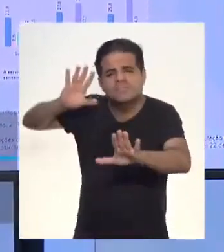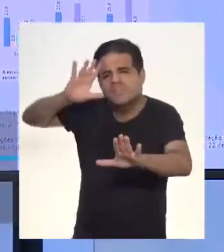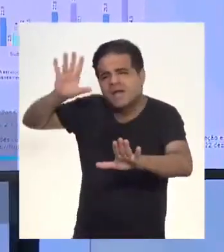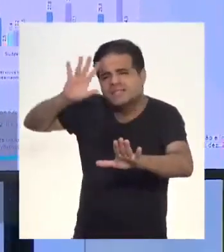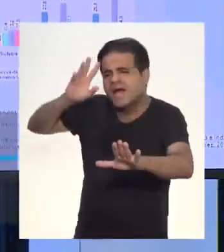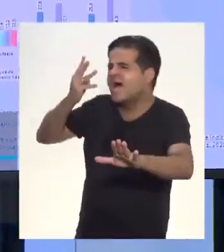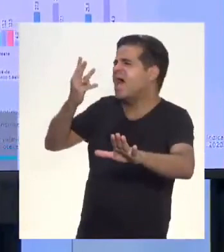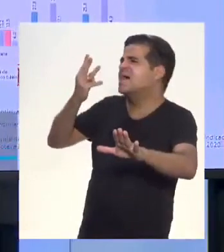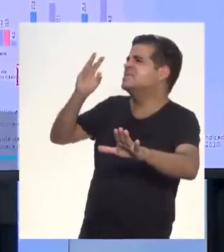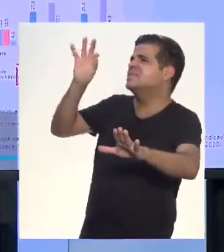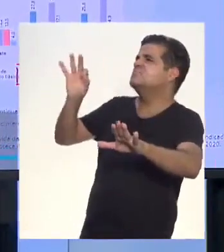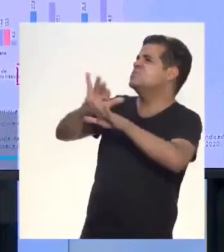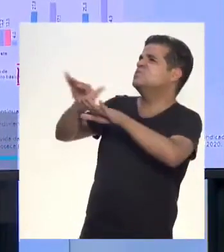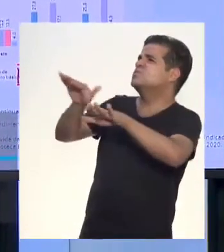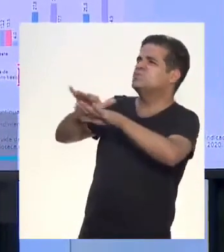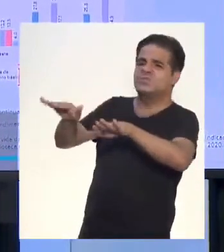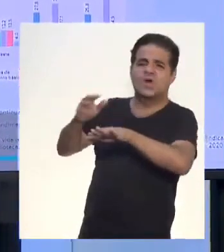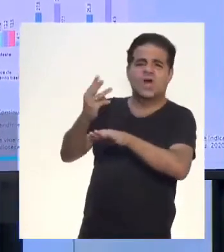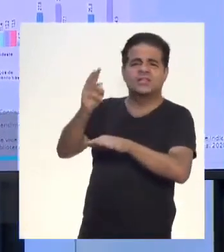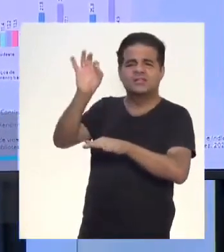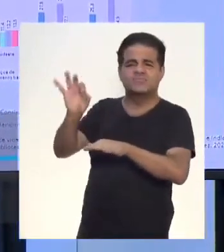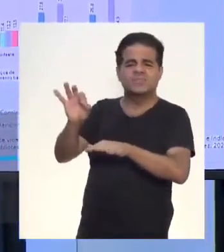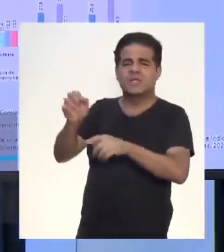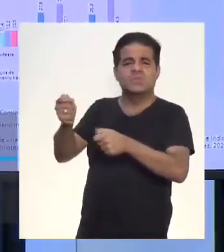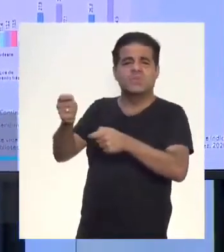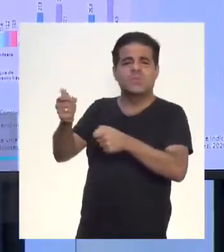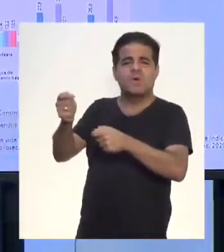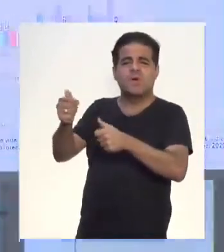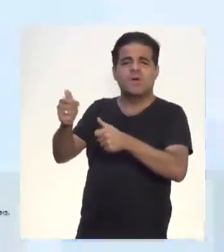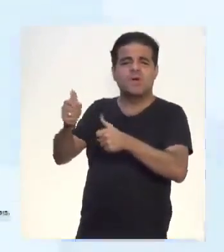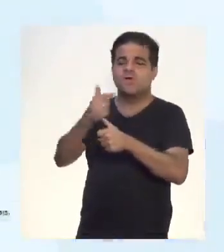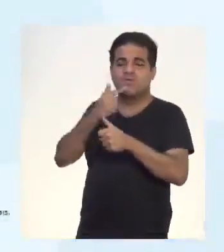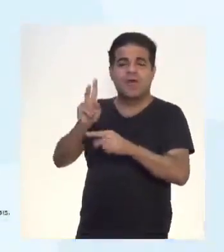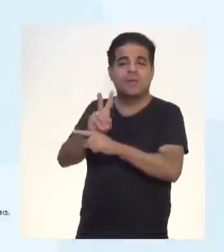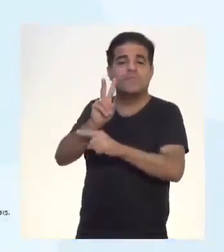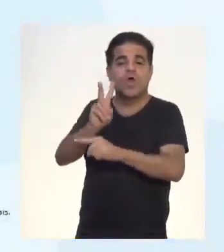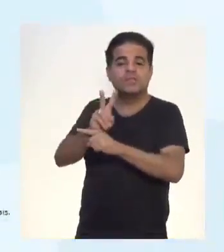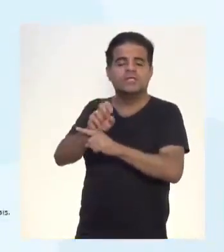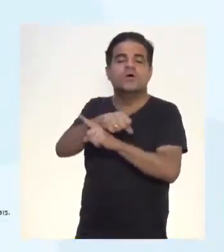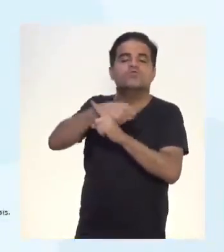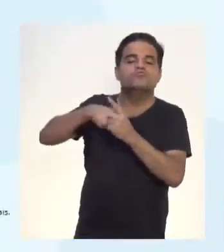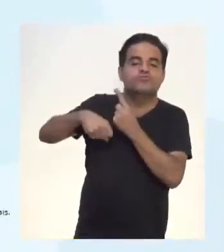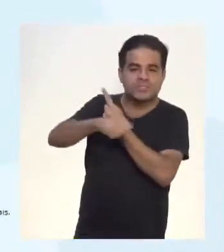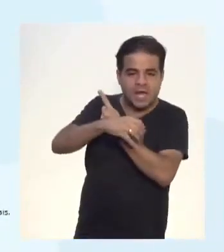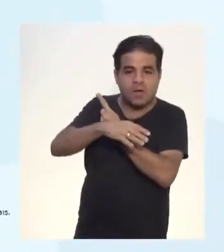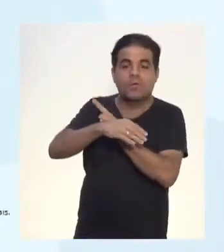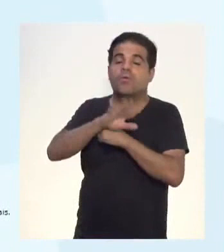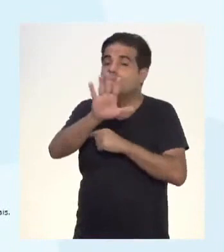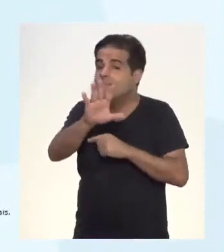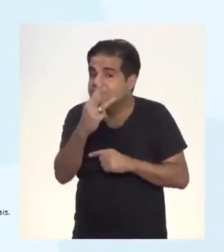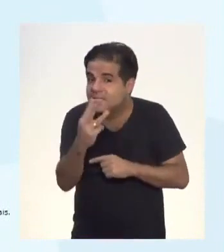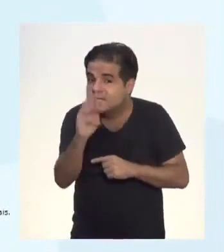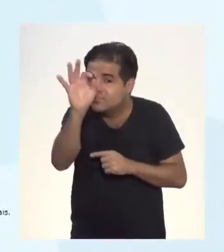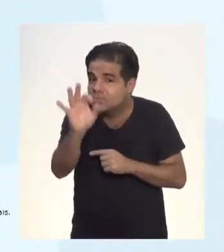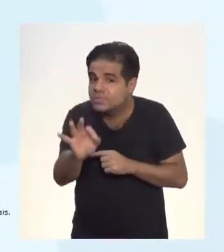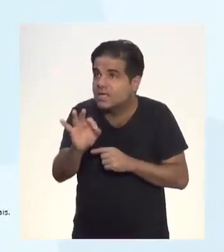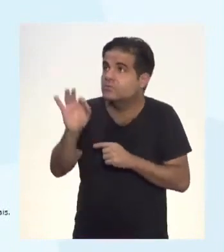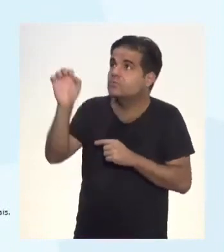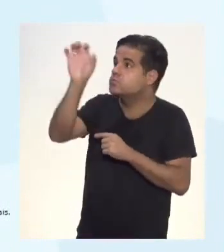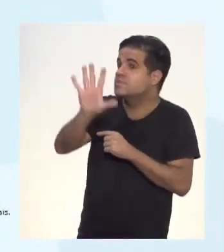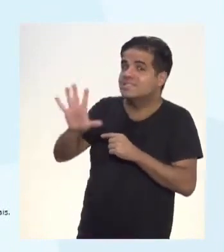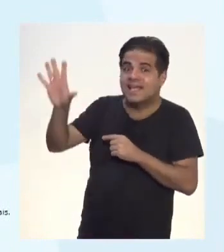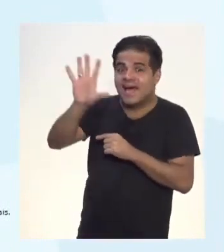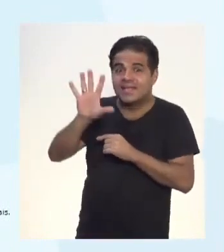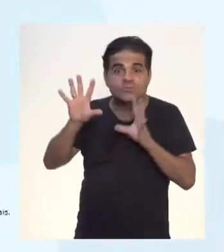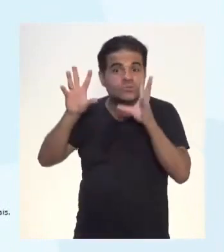é 3%, vamos dizer, quando a gente fala sobre proteção social. Só que é 3% de um estado